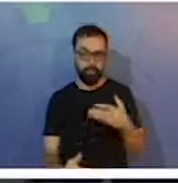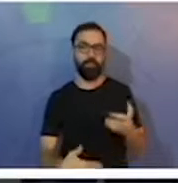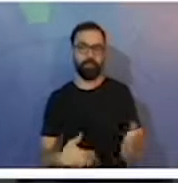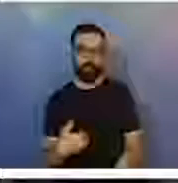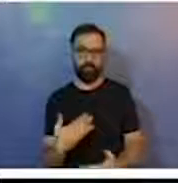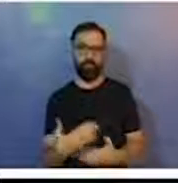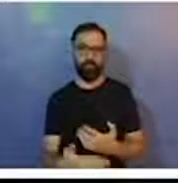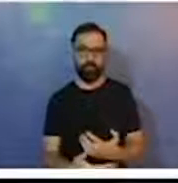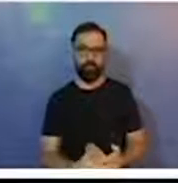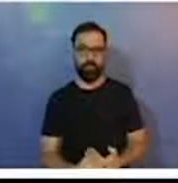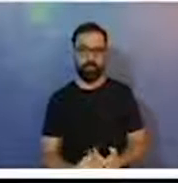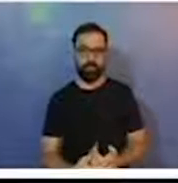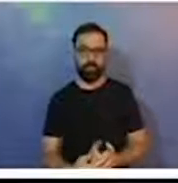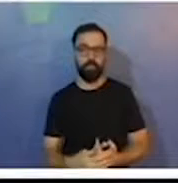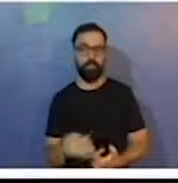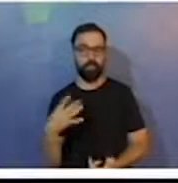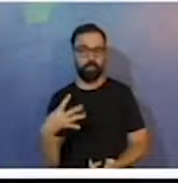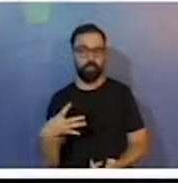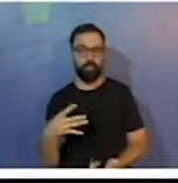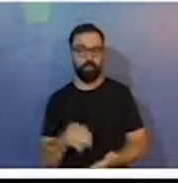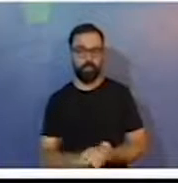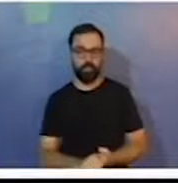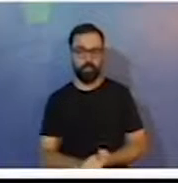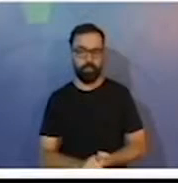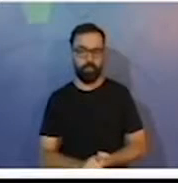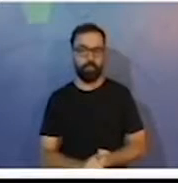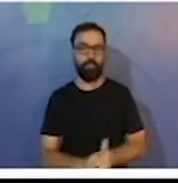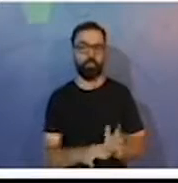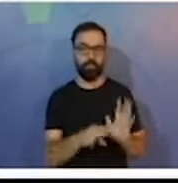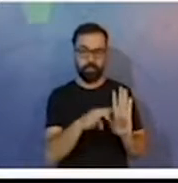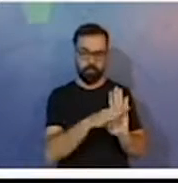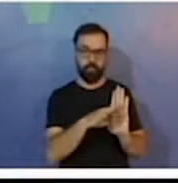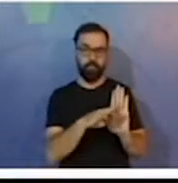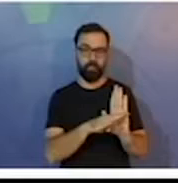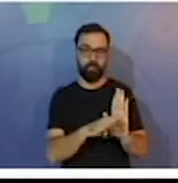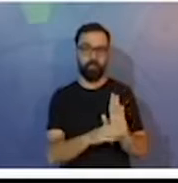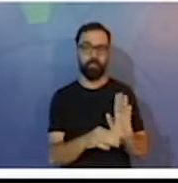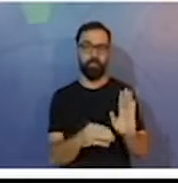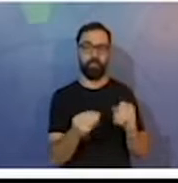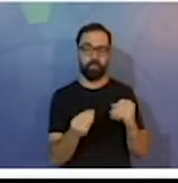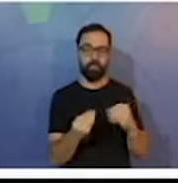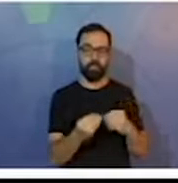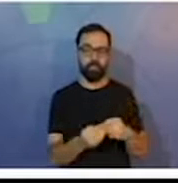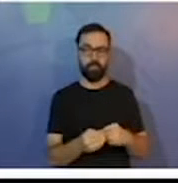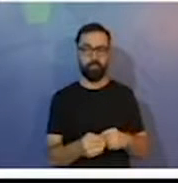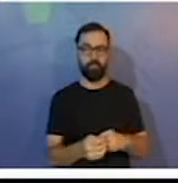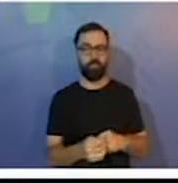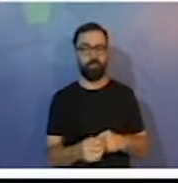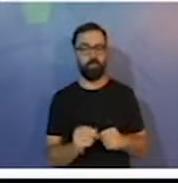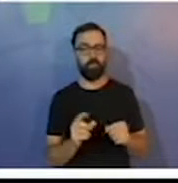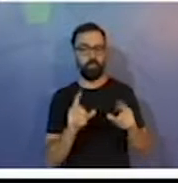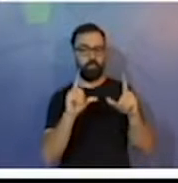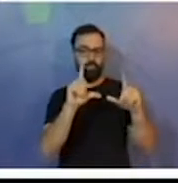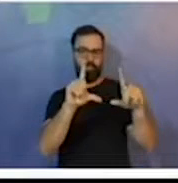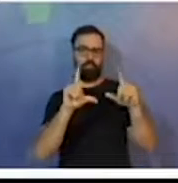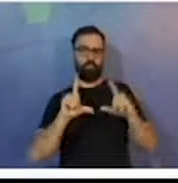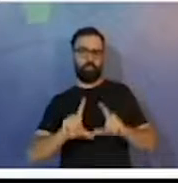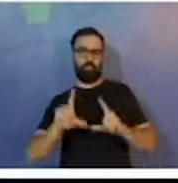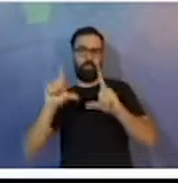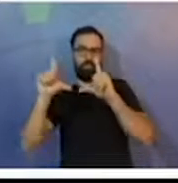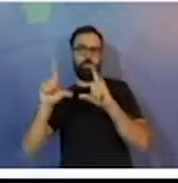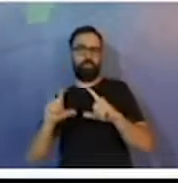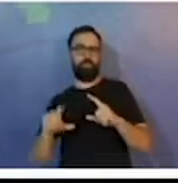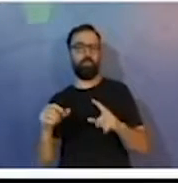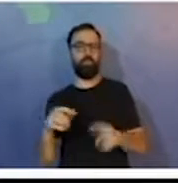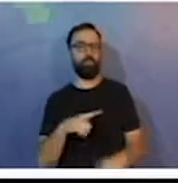continuando Olha só quatro mas instruções sobre a fabricação do colar a várias imagens você